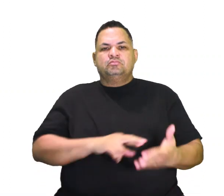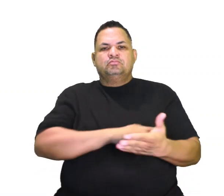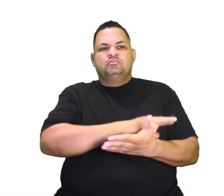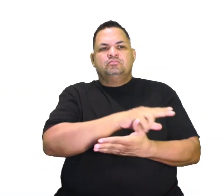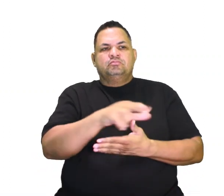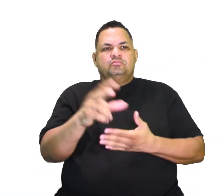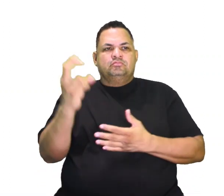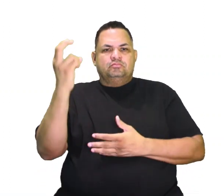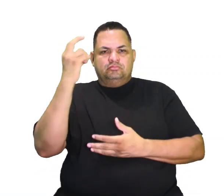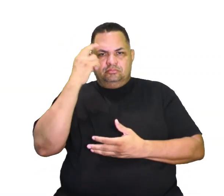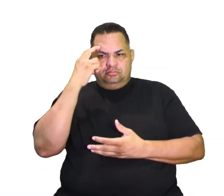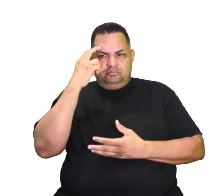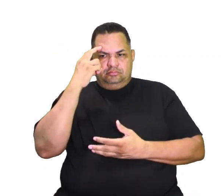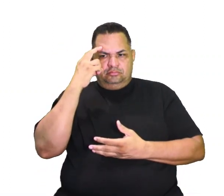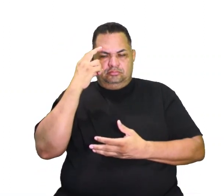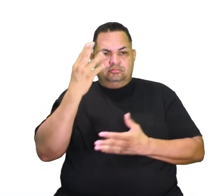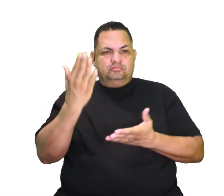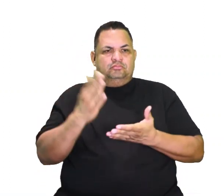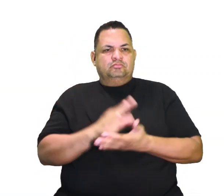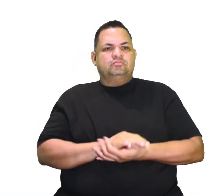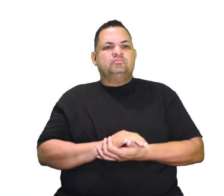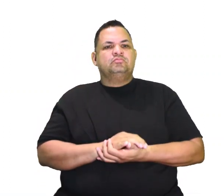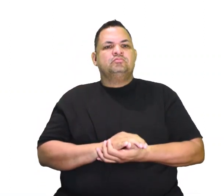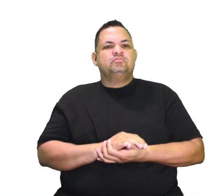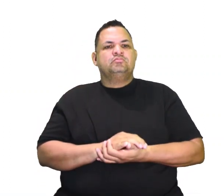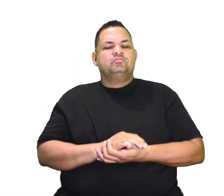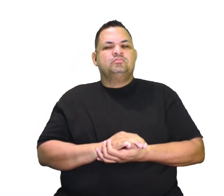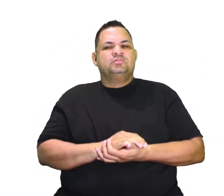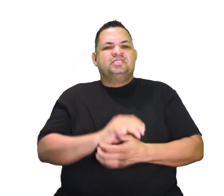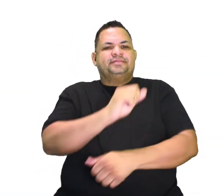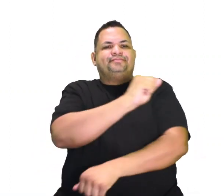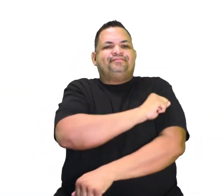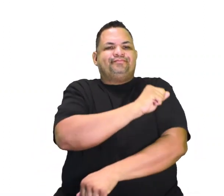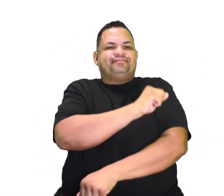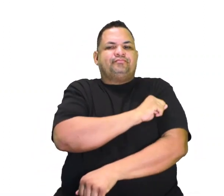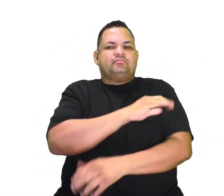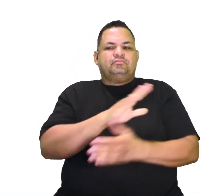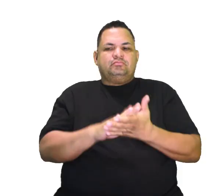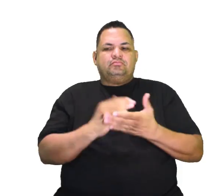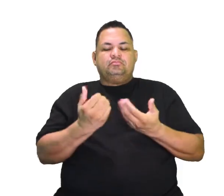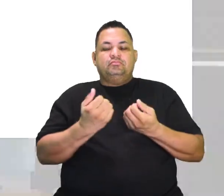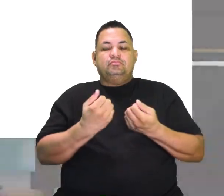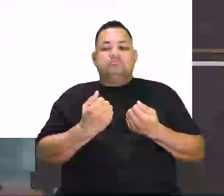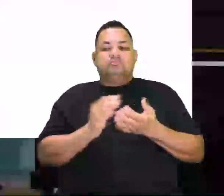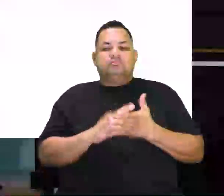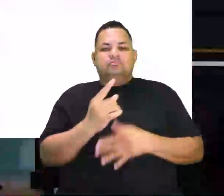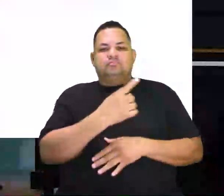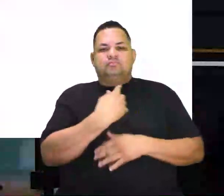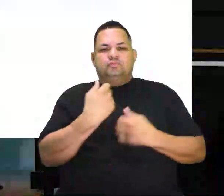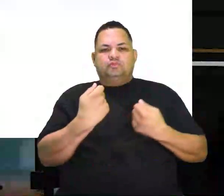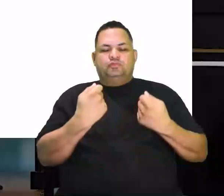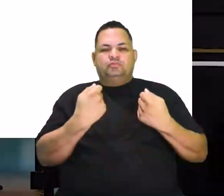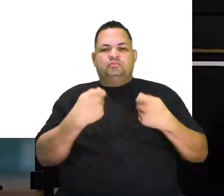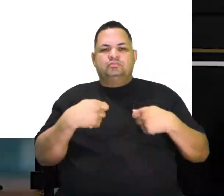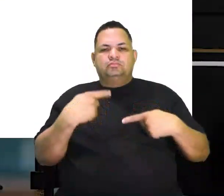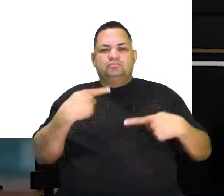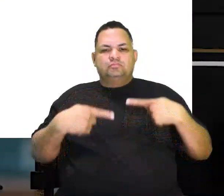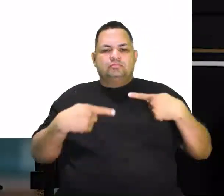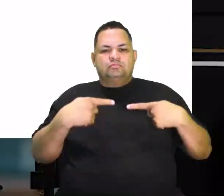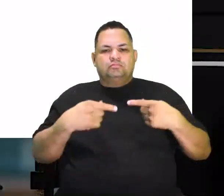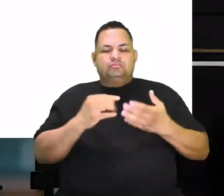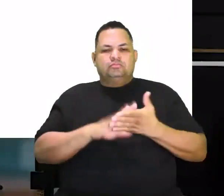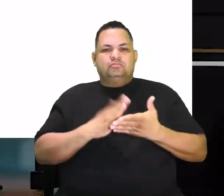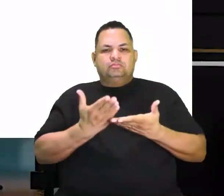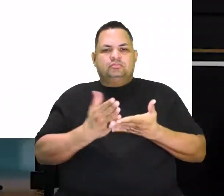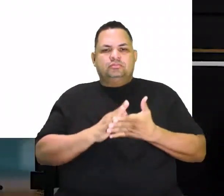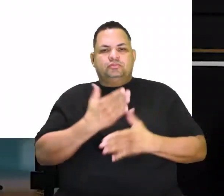diversidade cultural. Vamos falar um pouquinho sobre a diversidade cultural. Então, estudante, o que nós podemos, né, discutir sobre esse estilo de